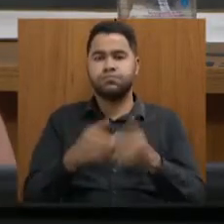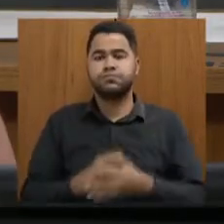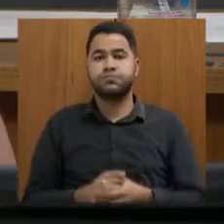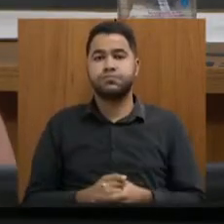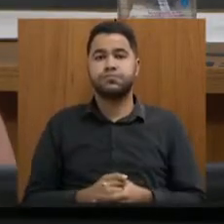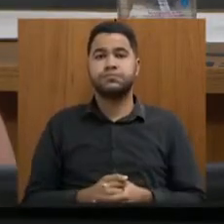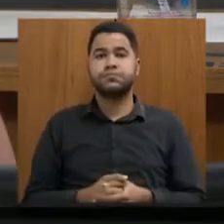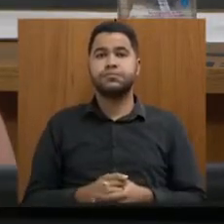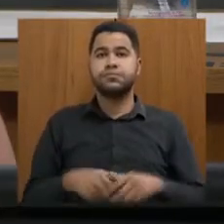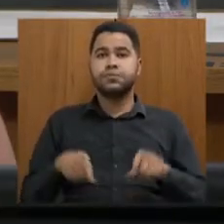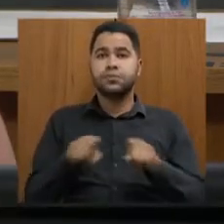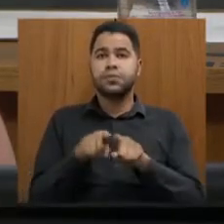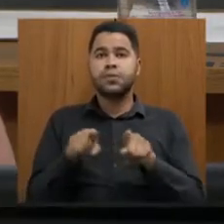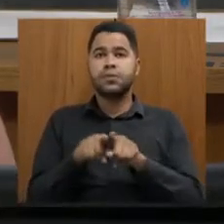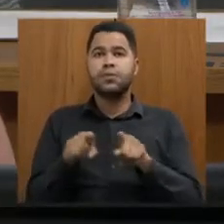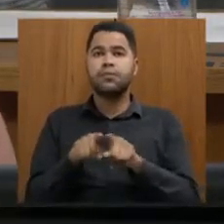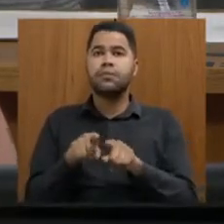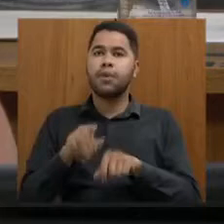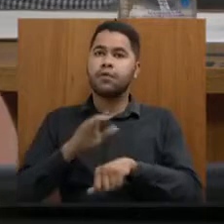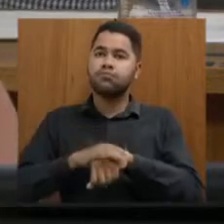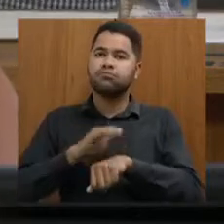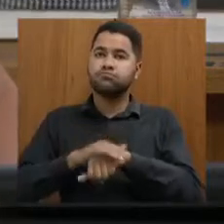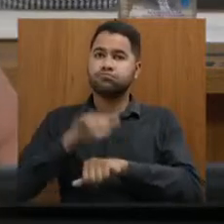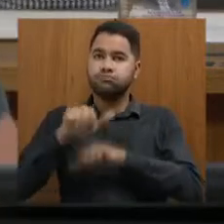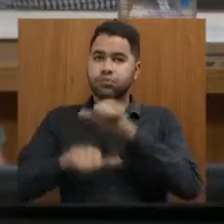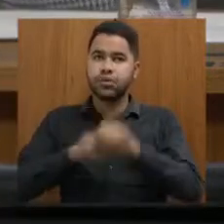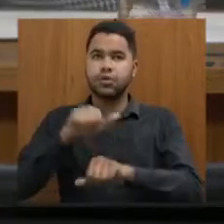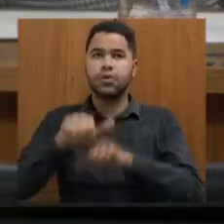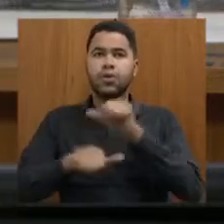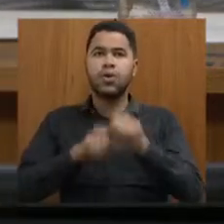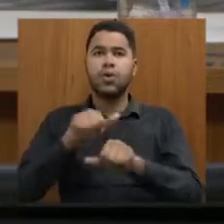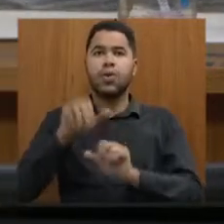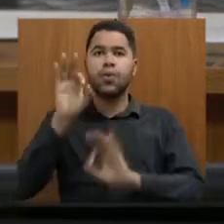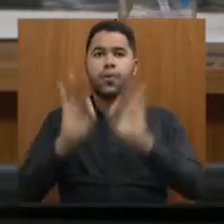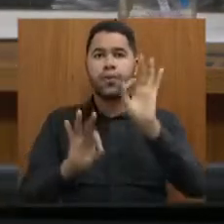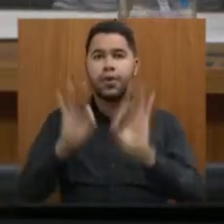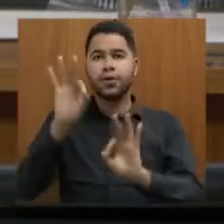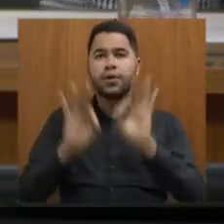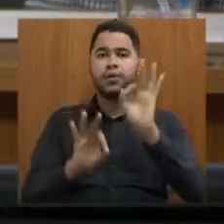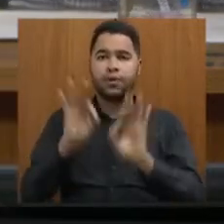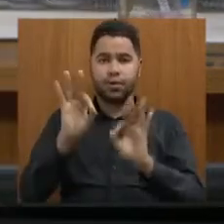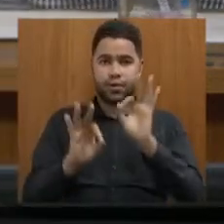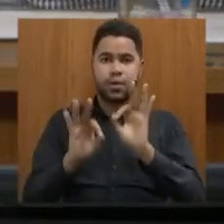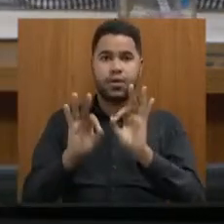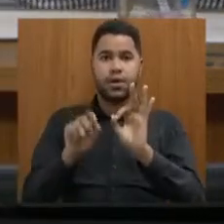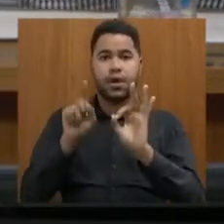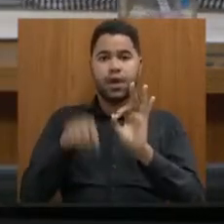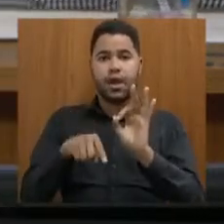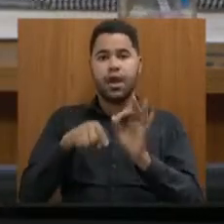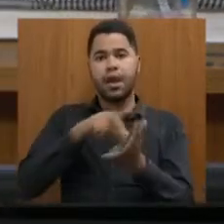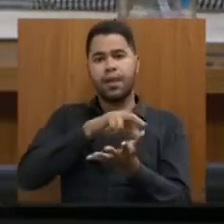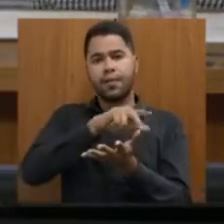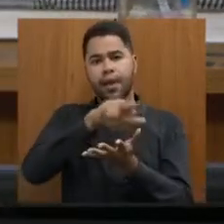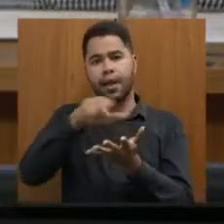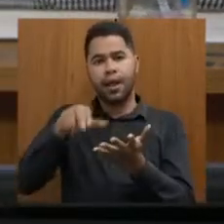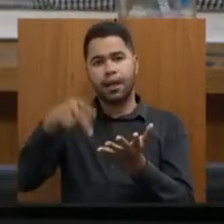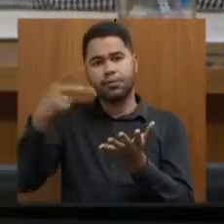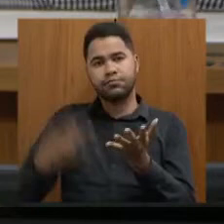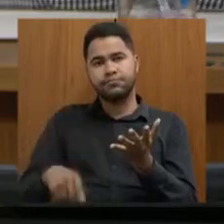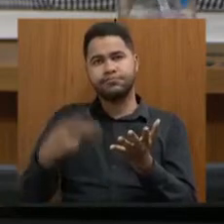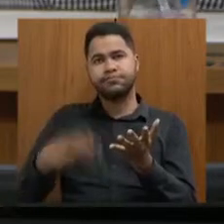e isso vai ser também algo o transformador a gente poder ter um planejamento para os terminais multimodais dentro do